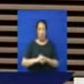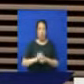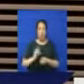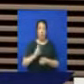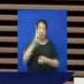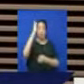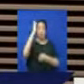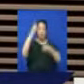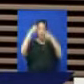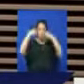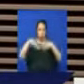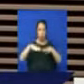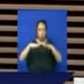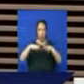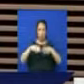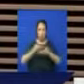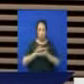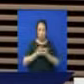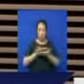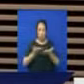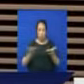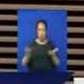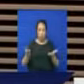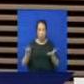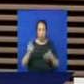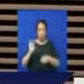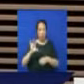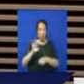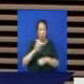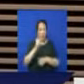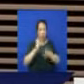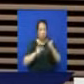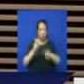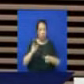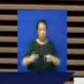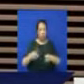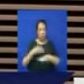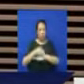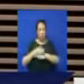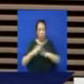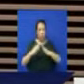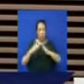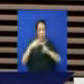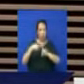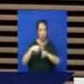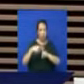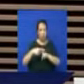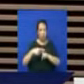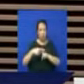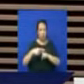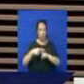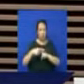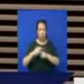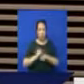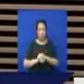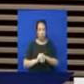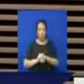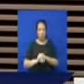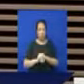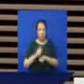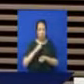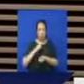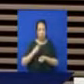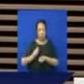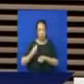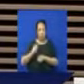a cada um e a cada uma membro dessa igreja e que o Ministério Espaço Cristão possa ter uma vida longa, que venham